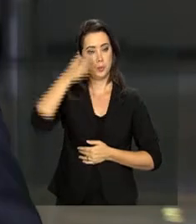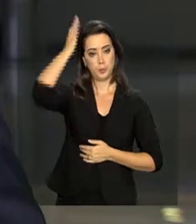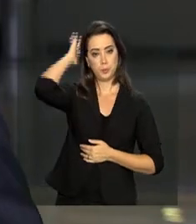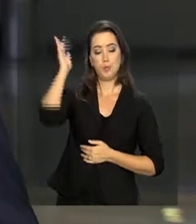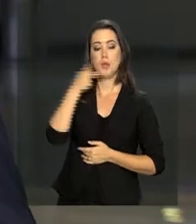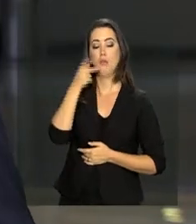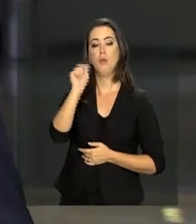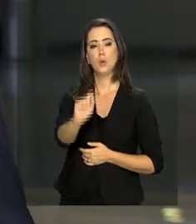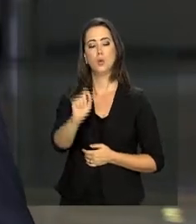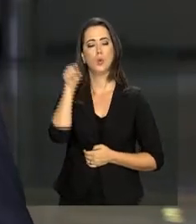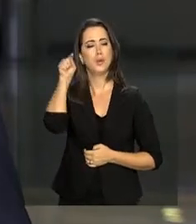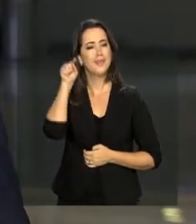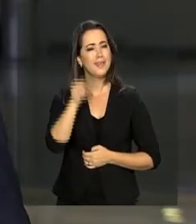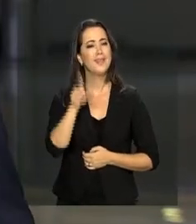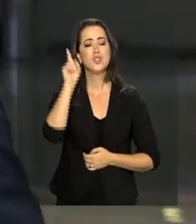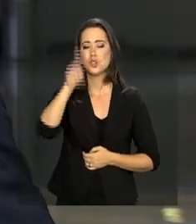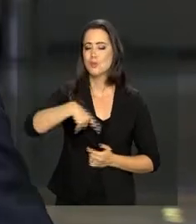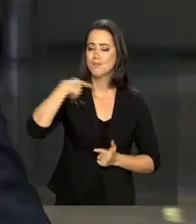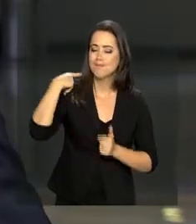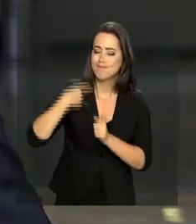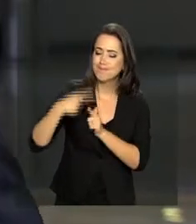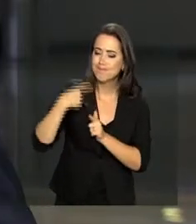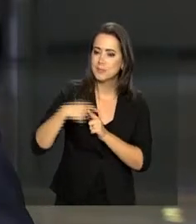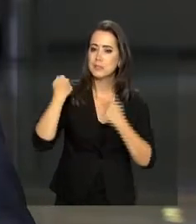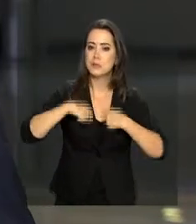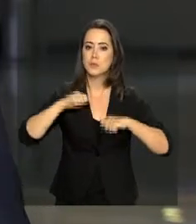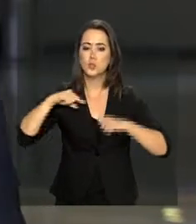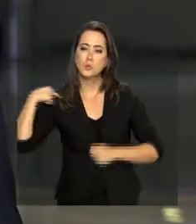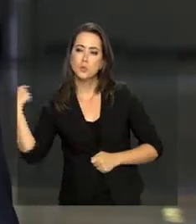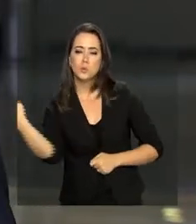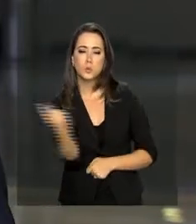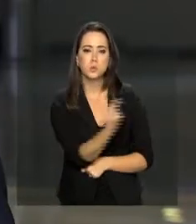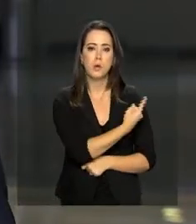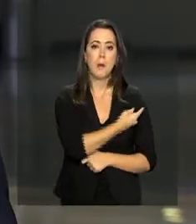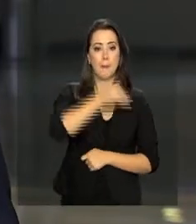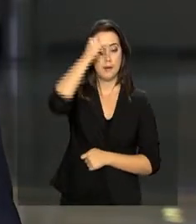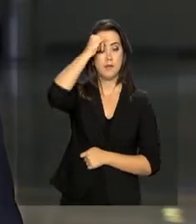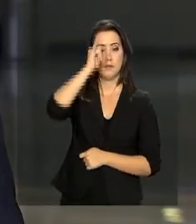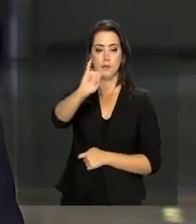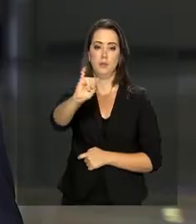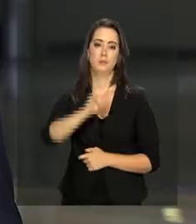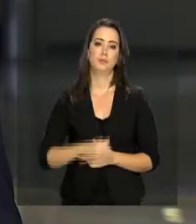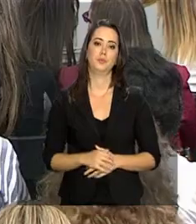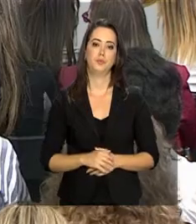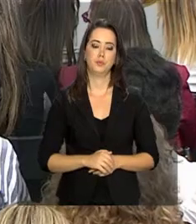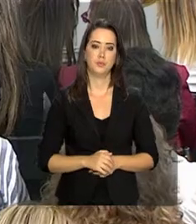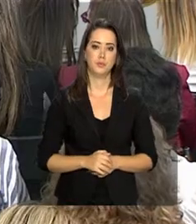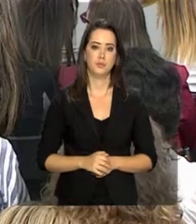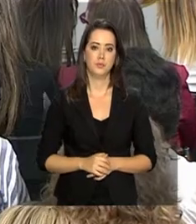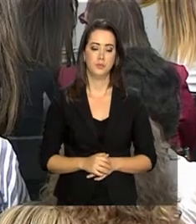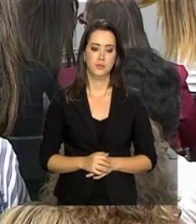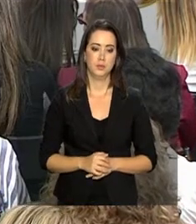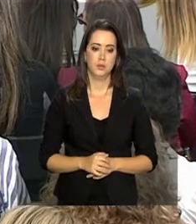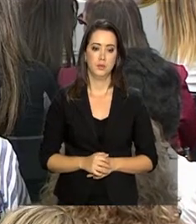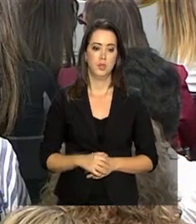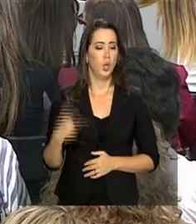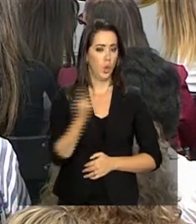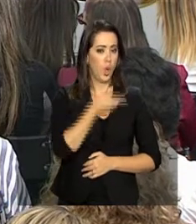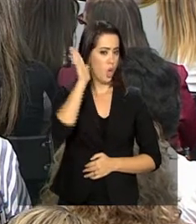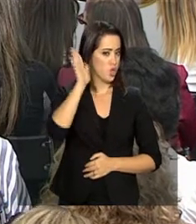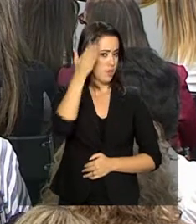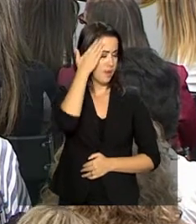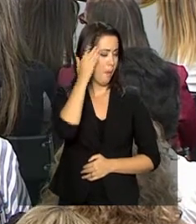disse que este é um problema que precisa de todos para ser combatido nós todos sabemos